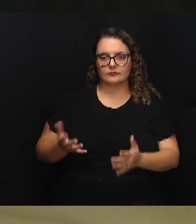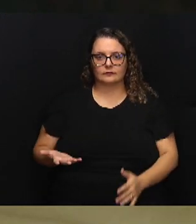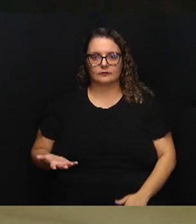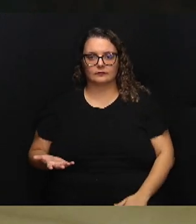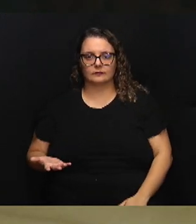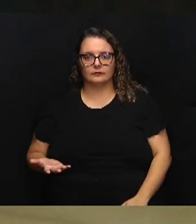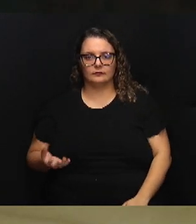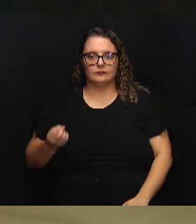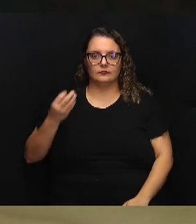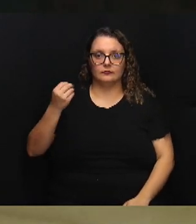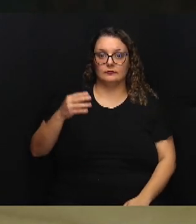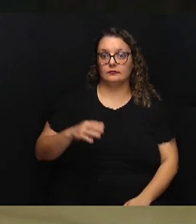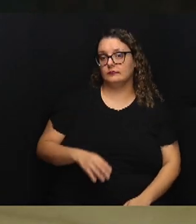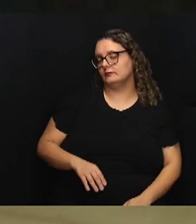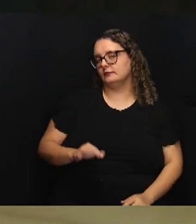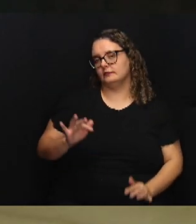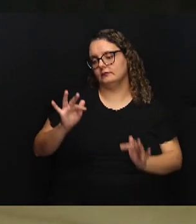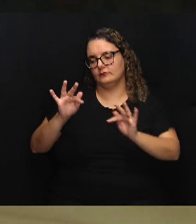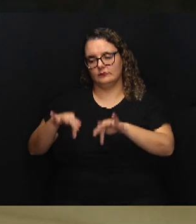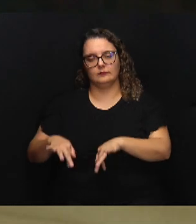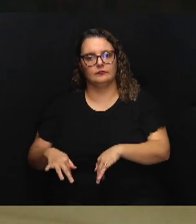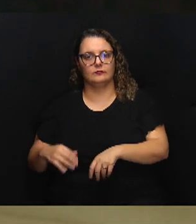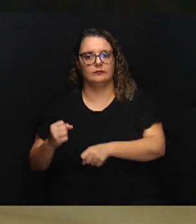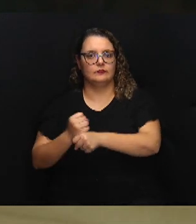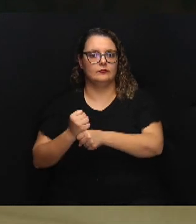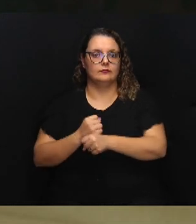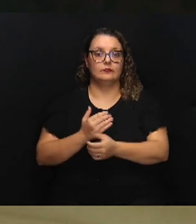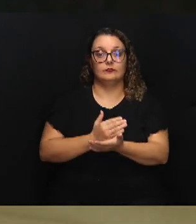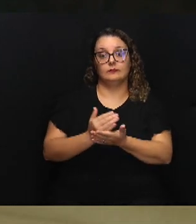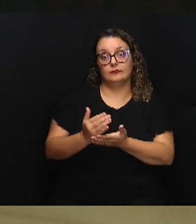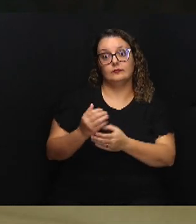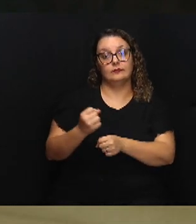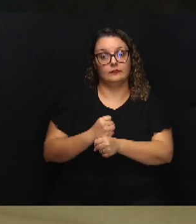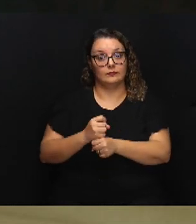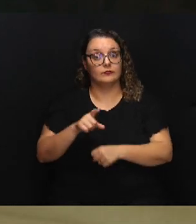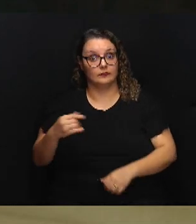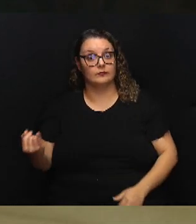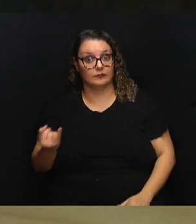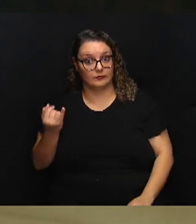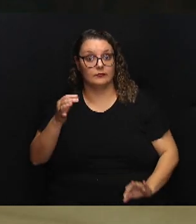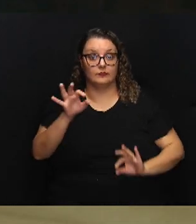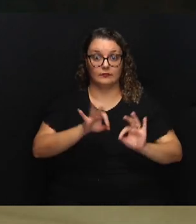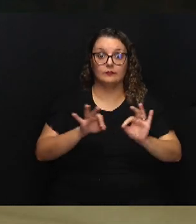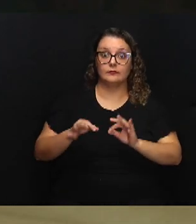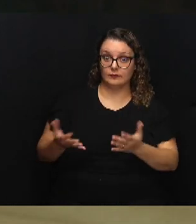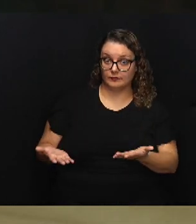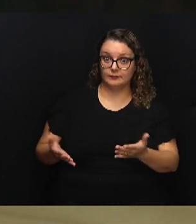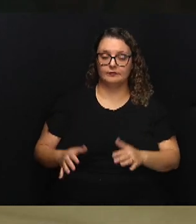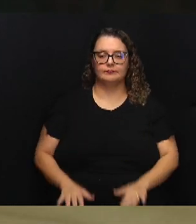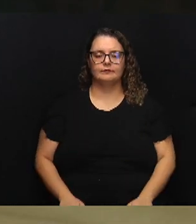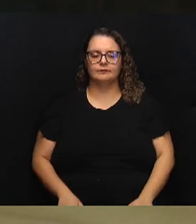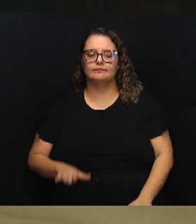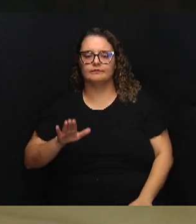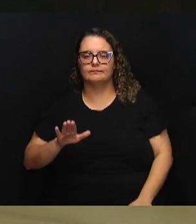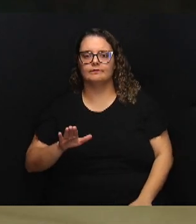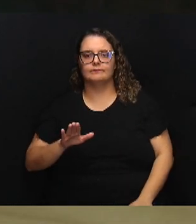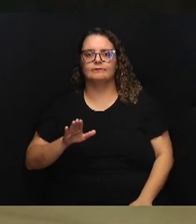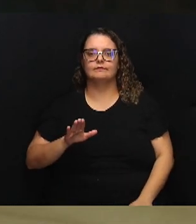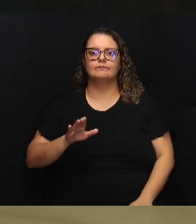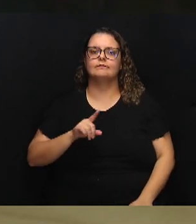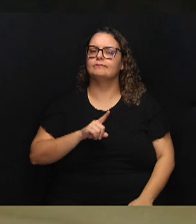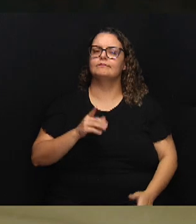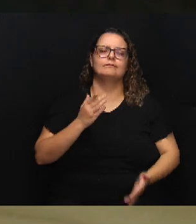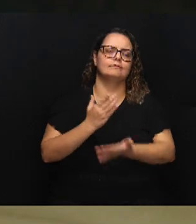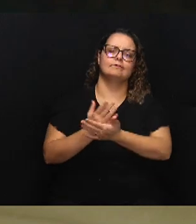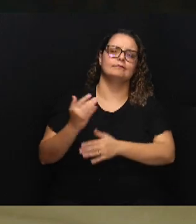planejamento para viajar final de ano, ou então para o início do ano. Importante que você se planeje, né? Mas não deixe de viajar,